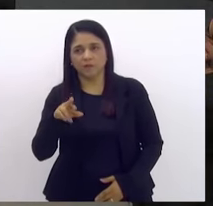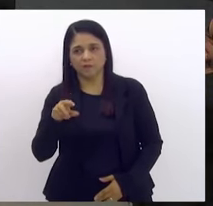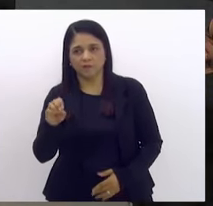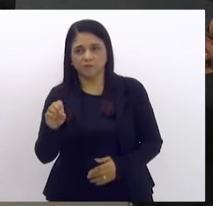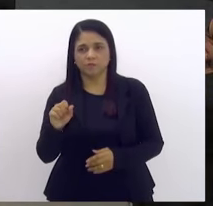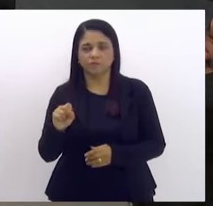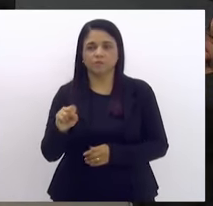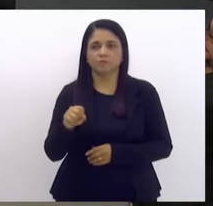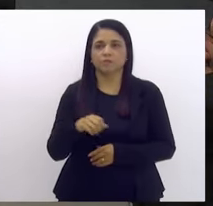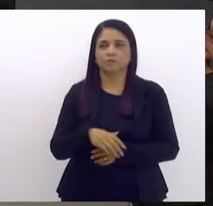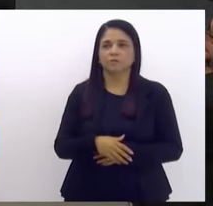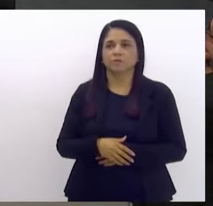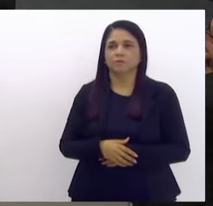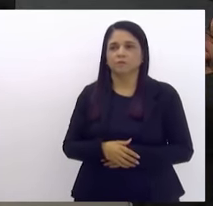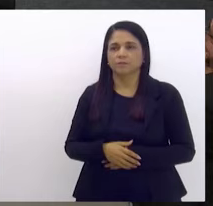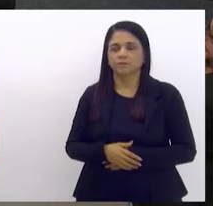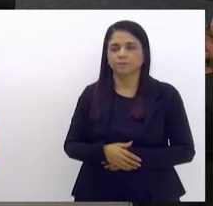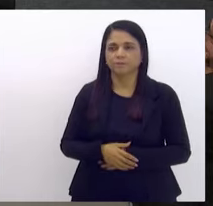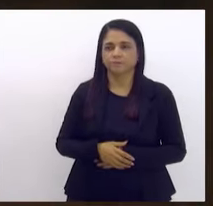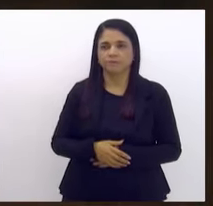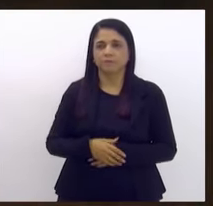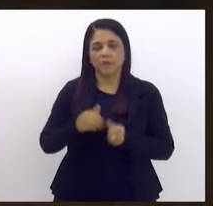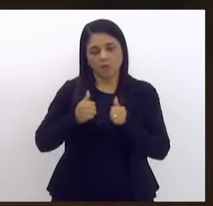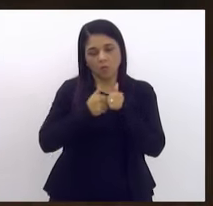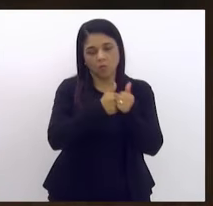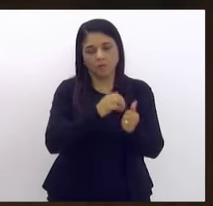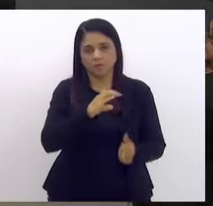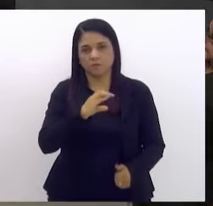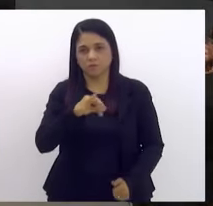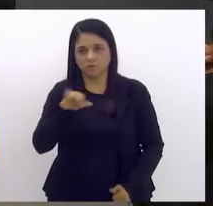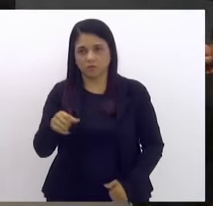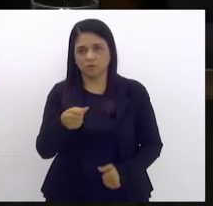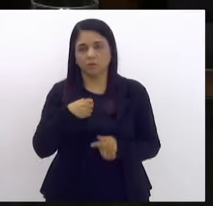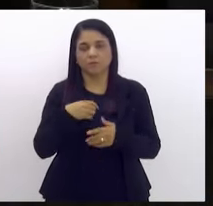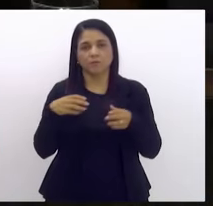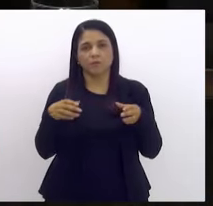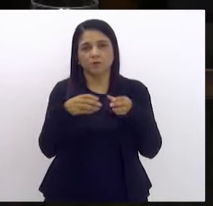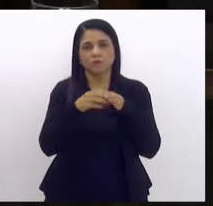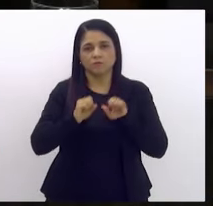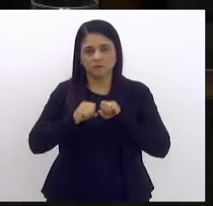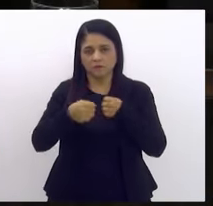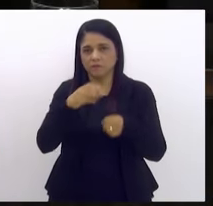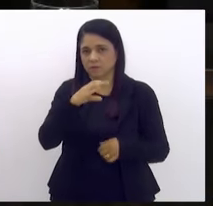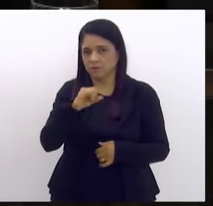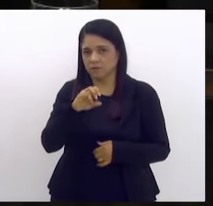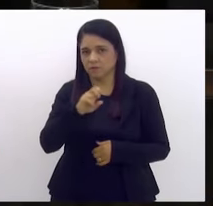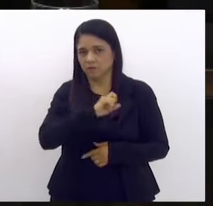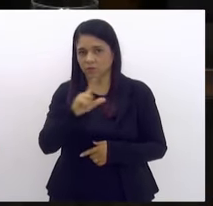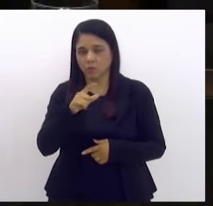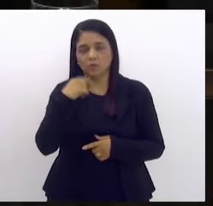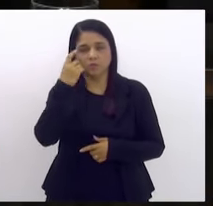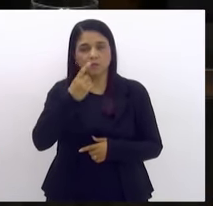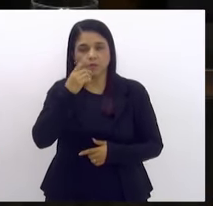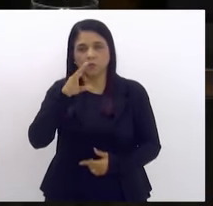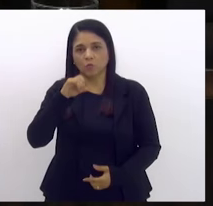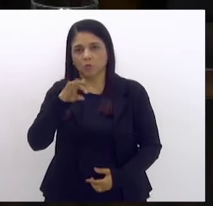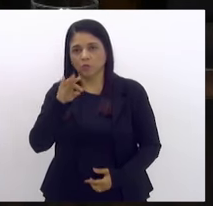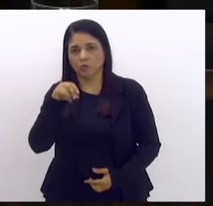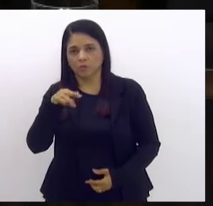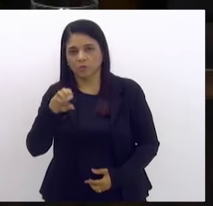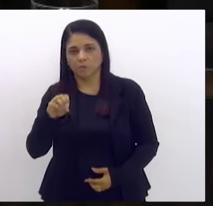Deputado Rodrigo Bacelar. Acompanha o CJ, presidente. Pela Comissão de Defesa Civil, deputado Antônio de